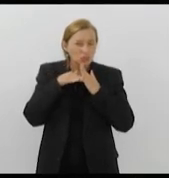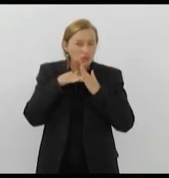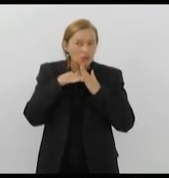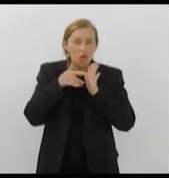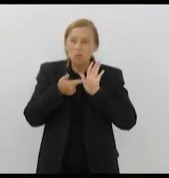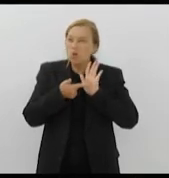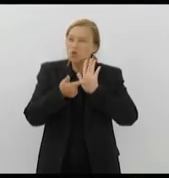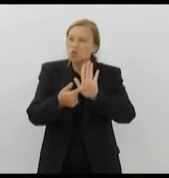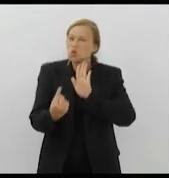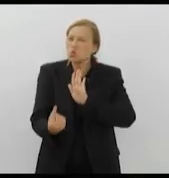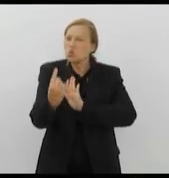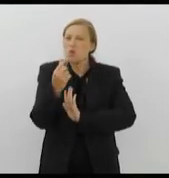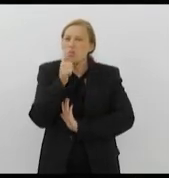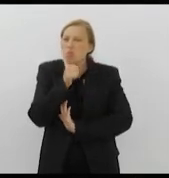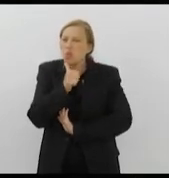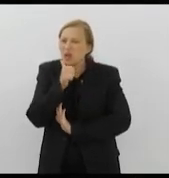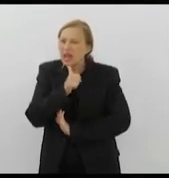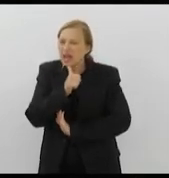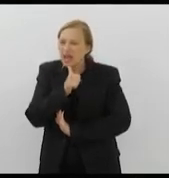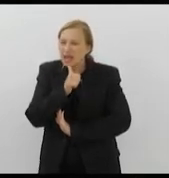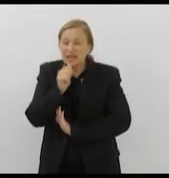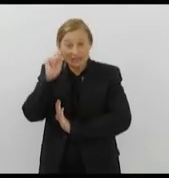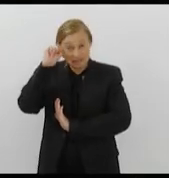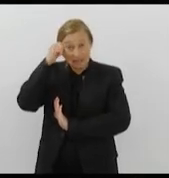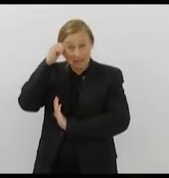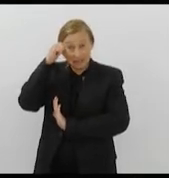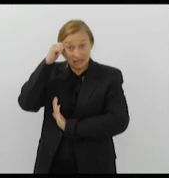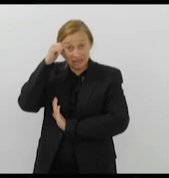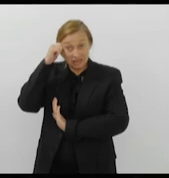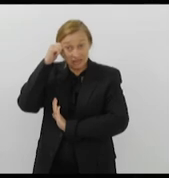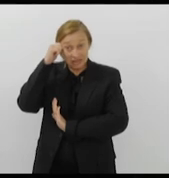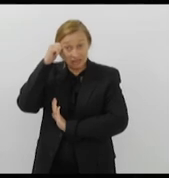mostrar que uma mulher negra,